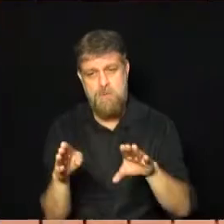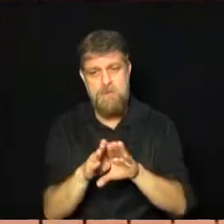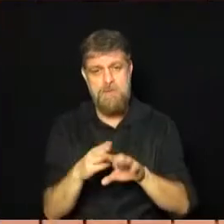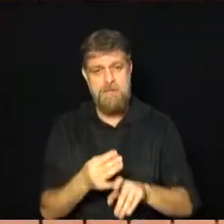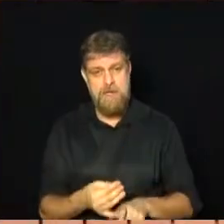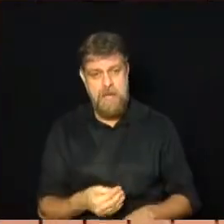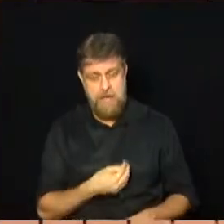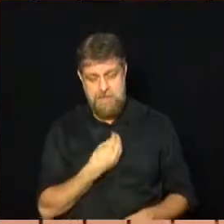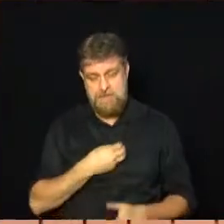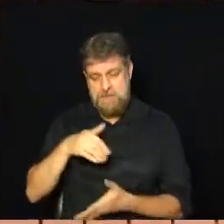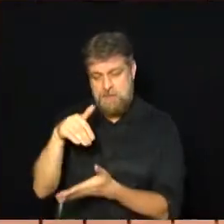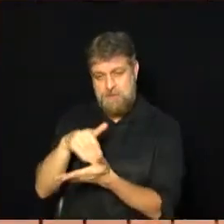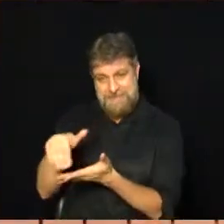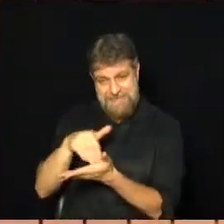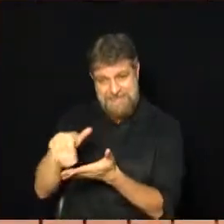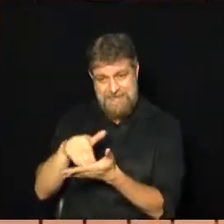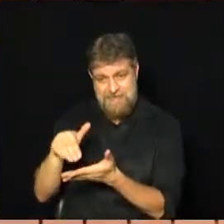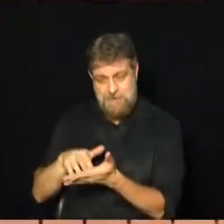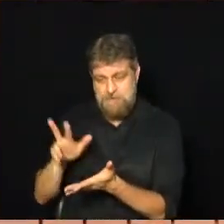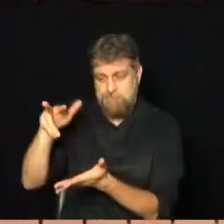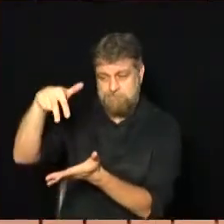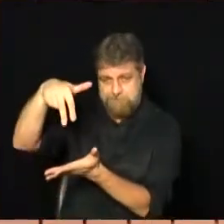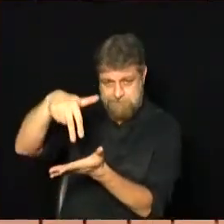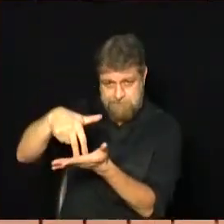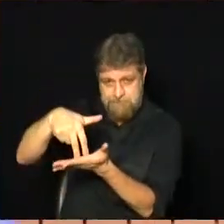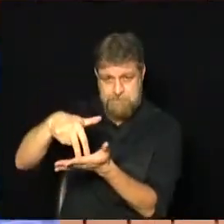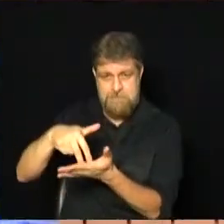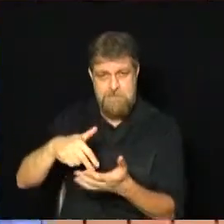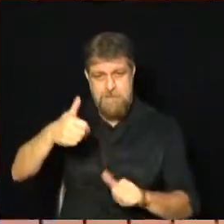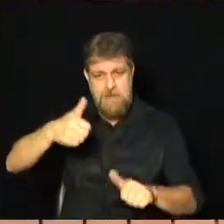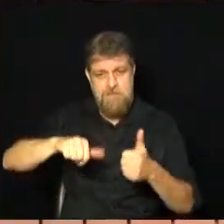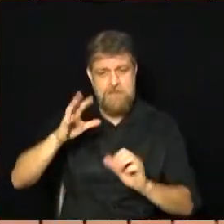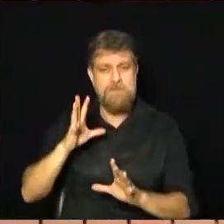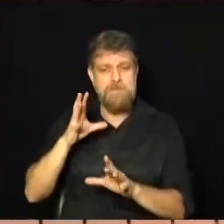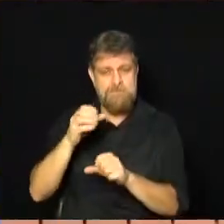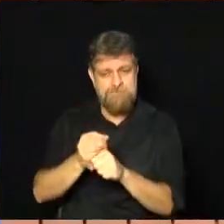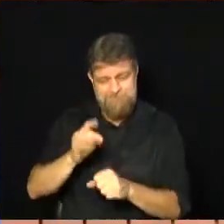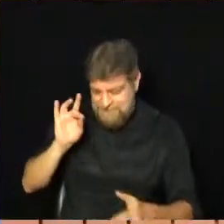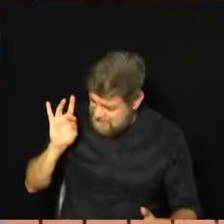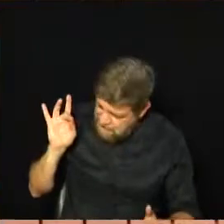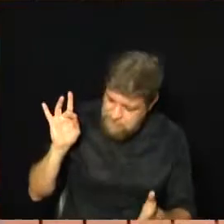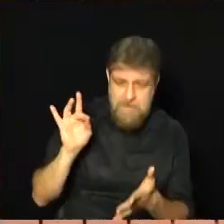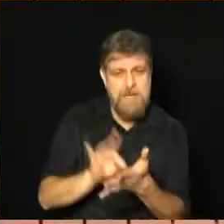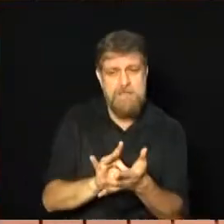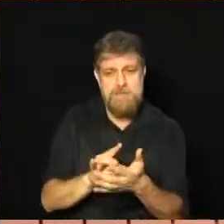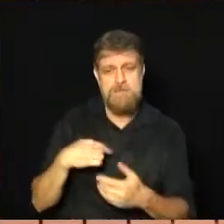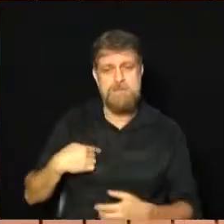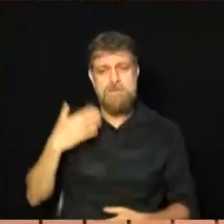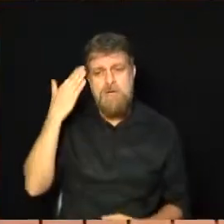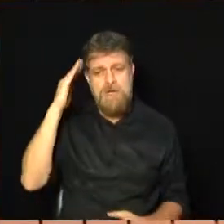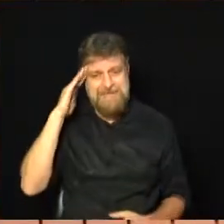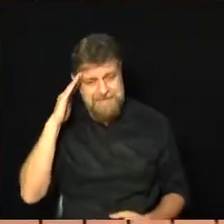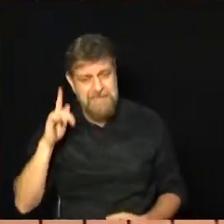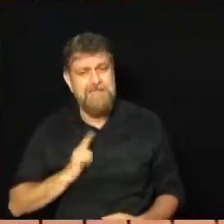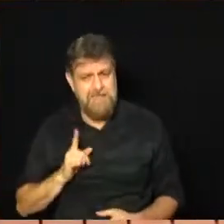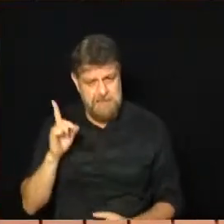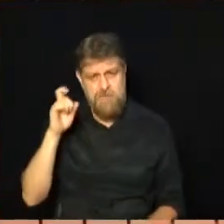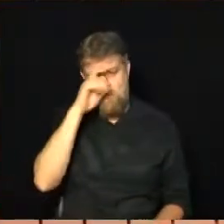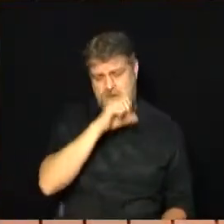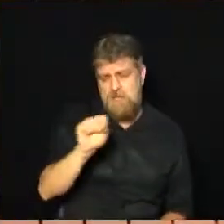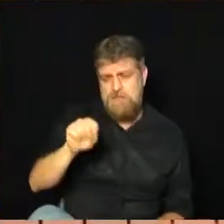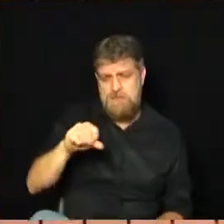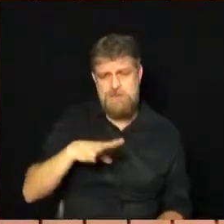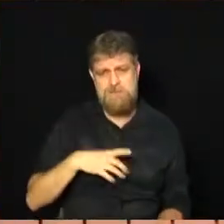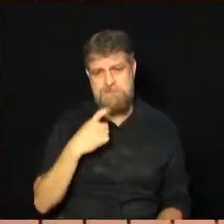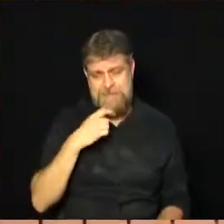presença do secretário Barreiro. Bom, o balanço ele é realista, né? A gente entende toda a dificuldade que a cidade e